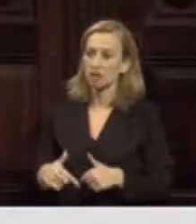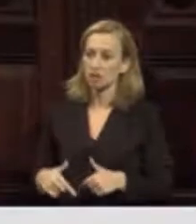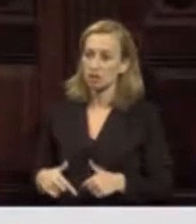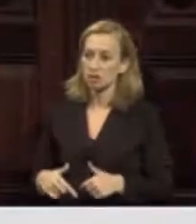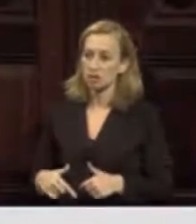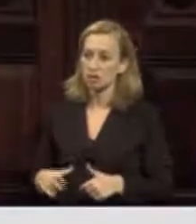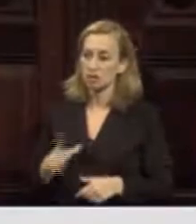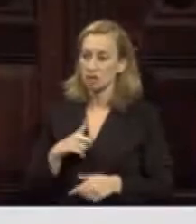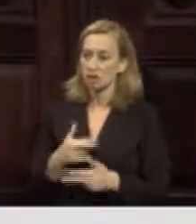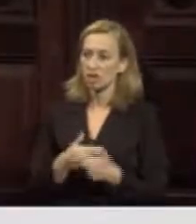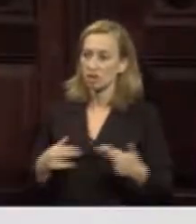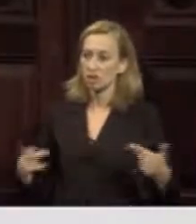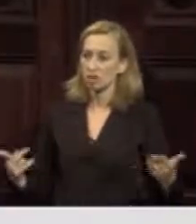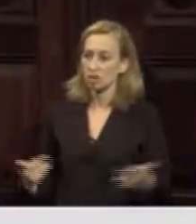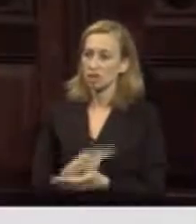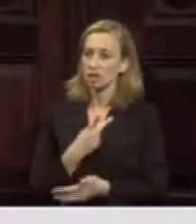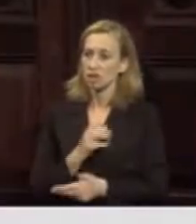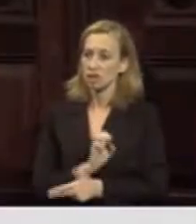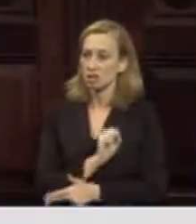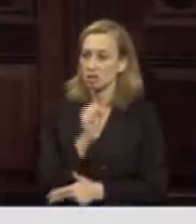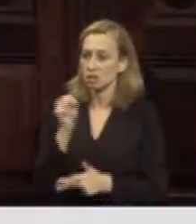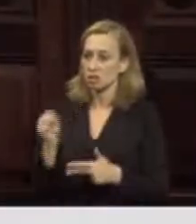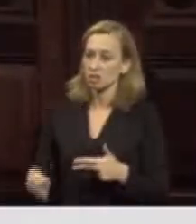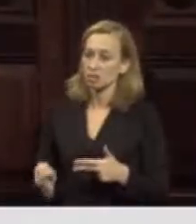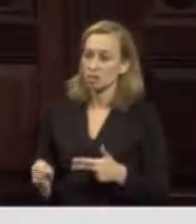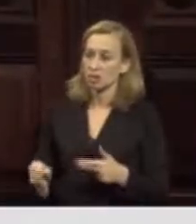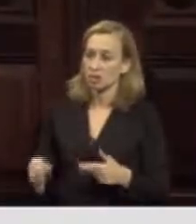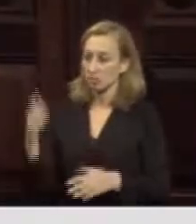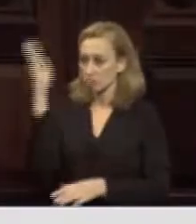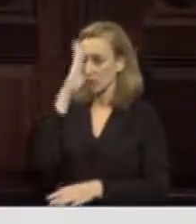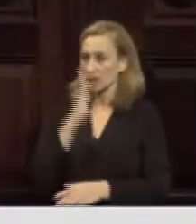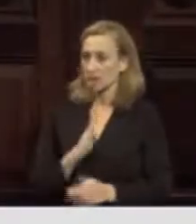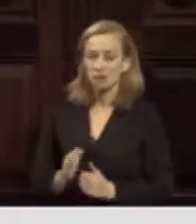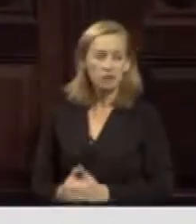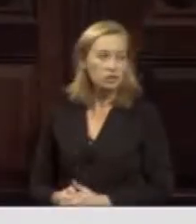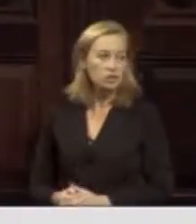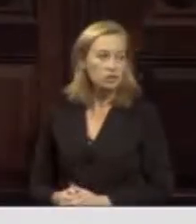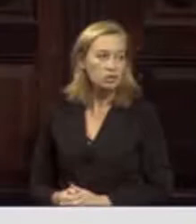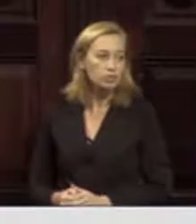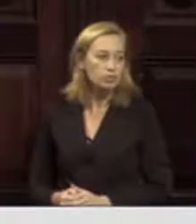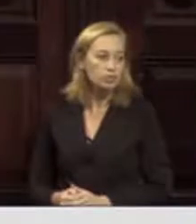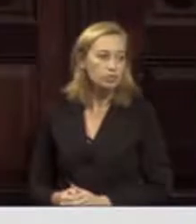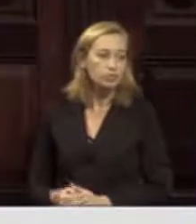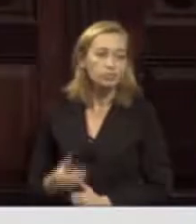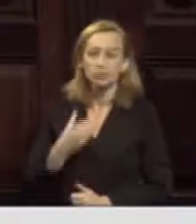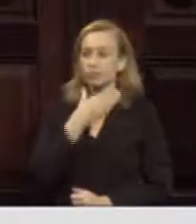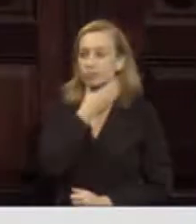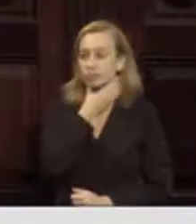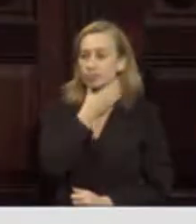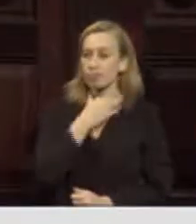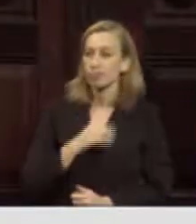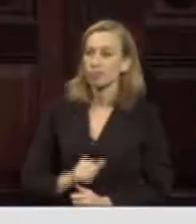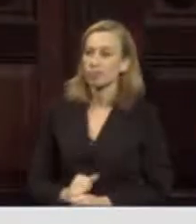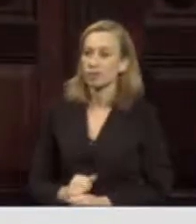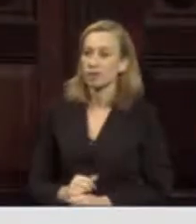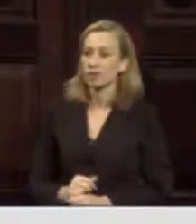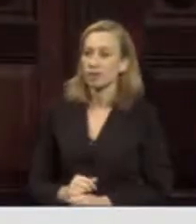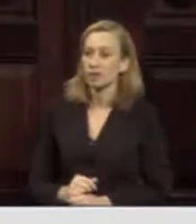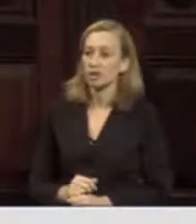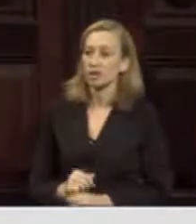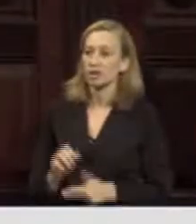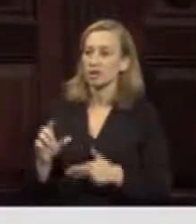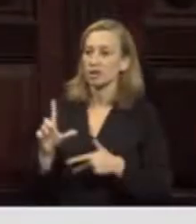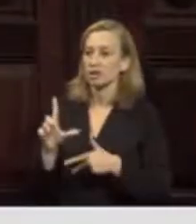e Executivo desse país. Diante dessa crise legislativa,